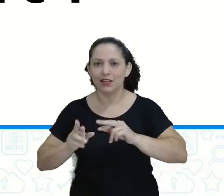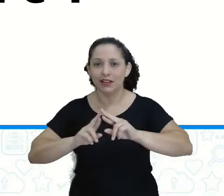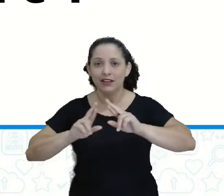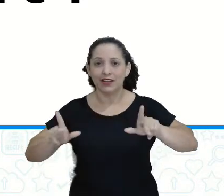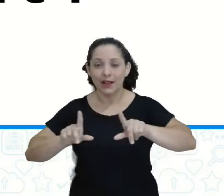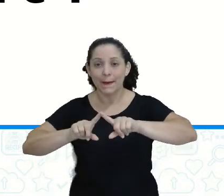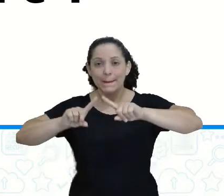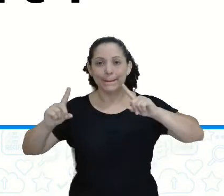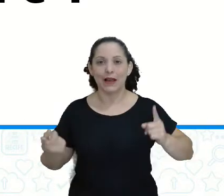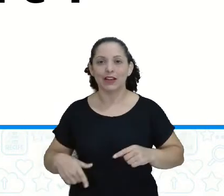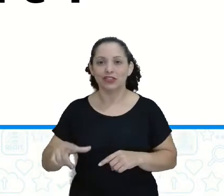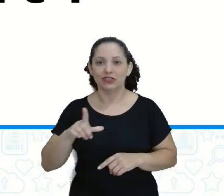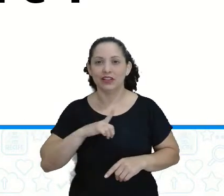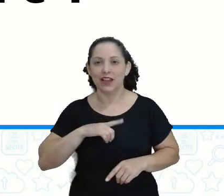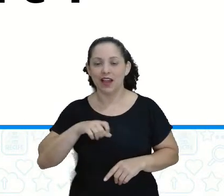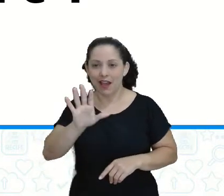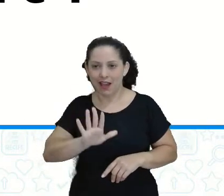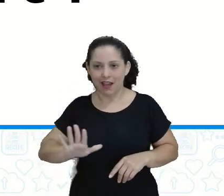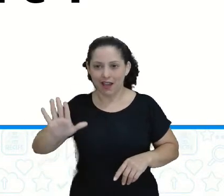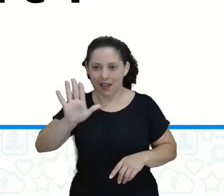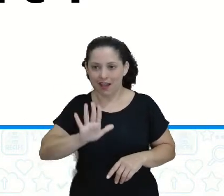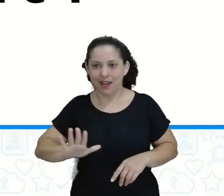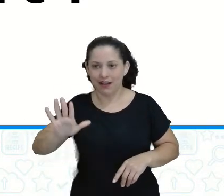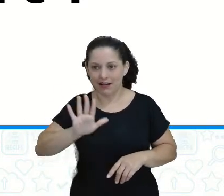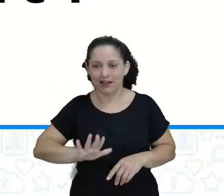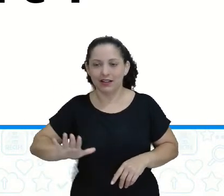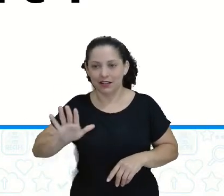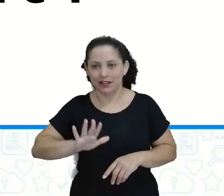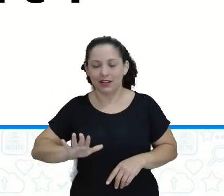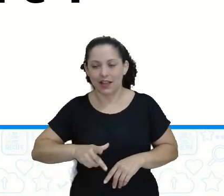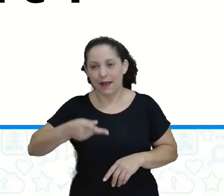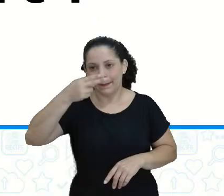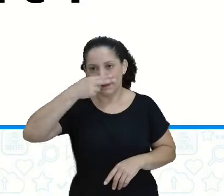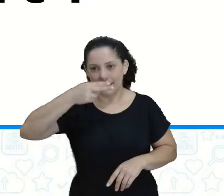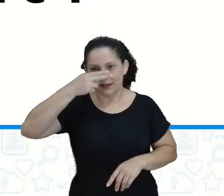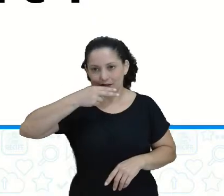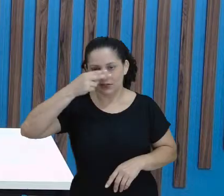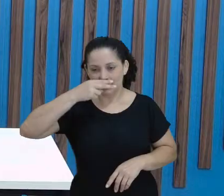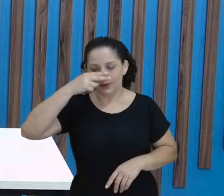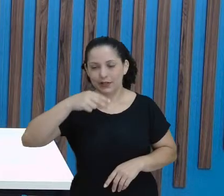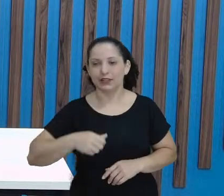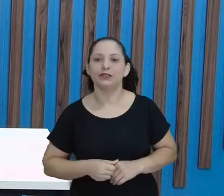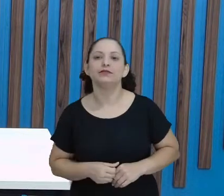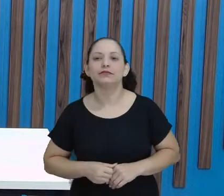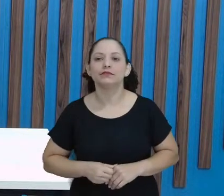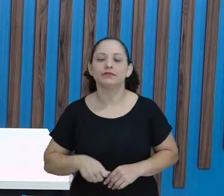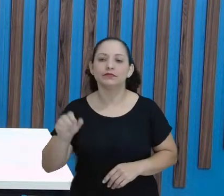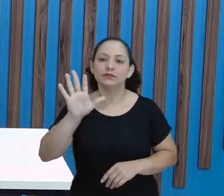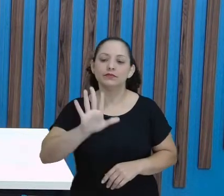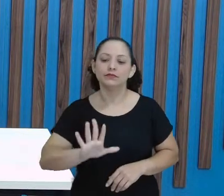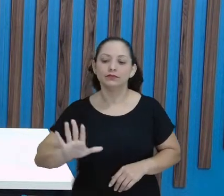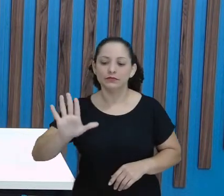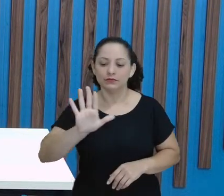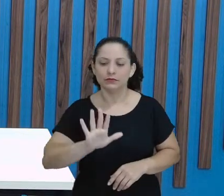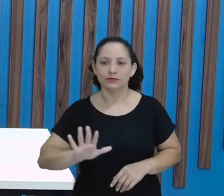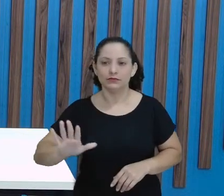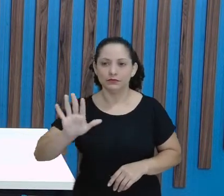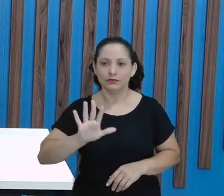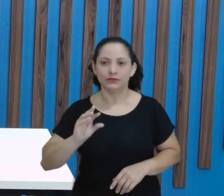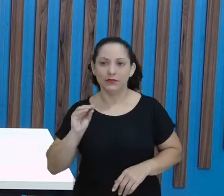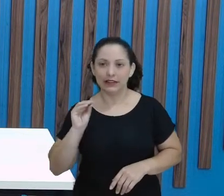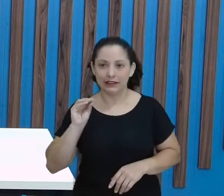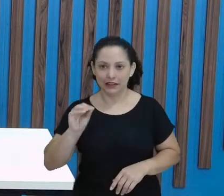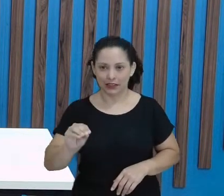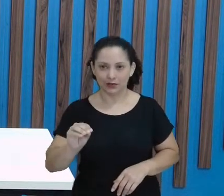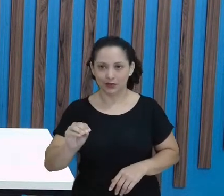a mesma área, né? A superfície dela, esse espaço aqui, ó, o espaço de dentro, né, o